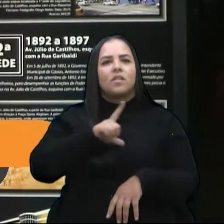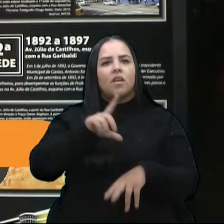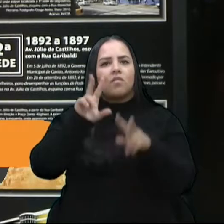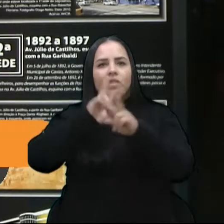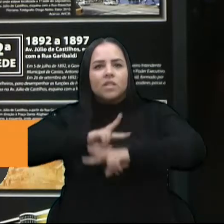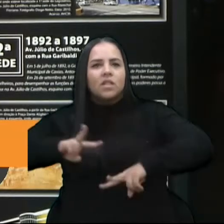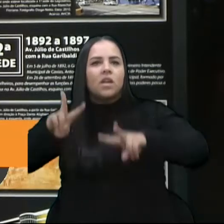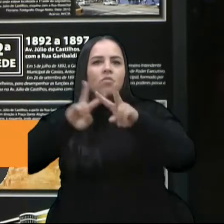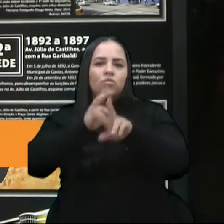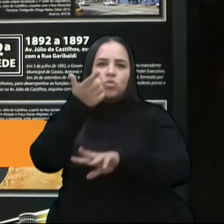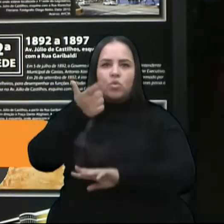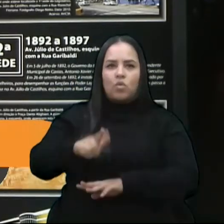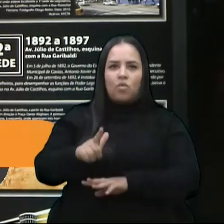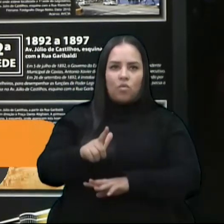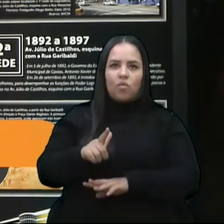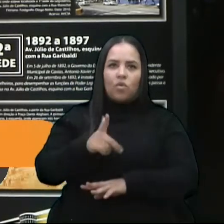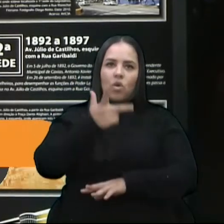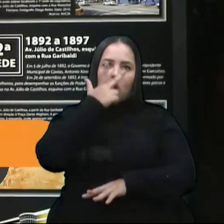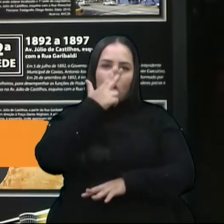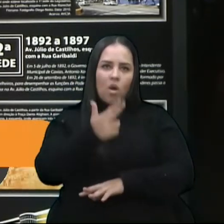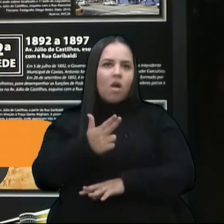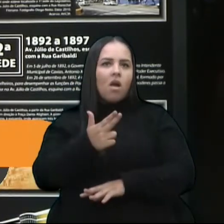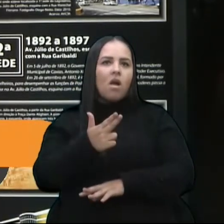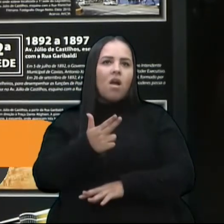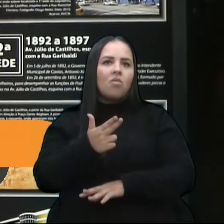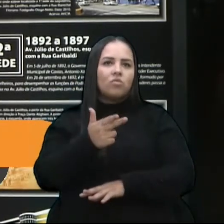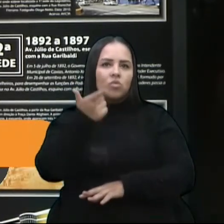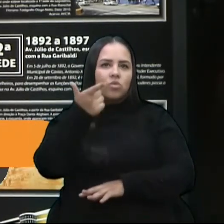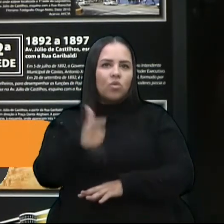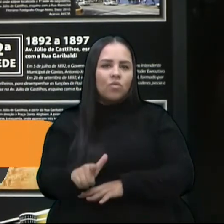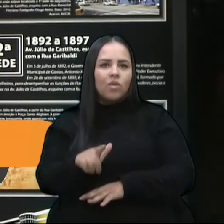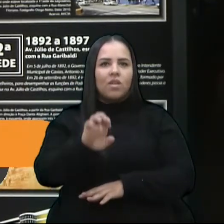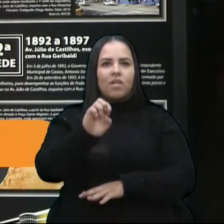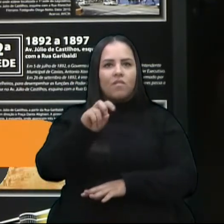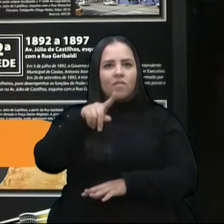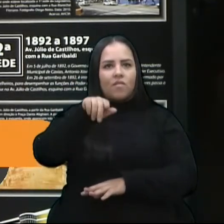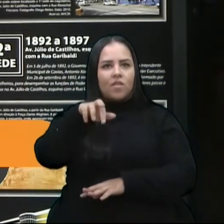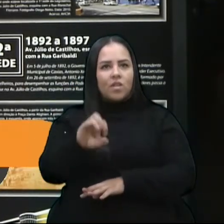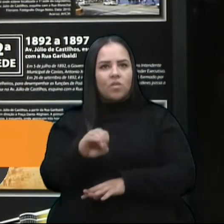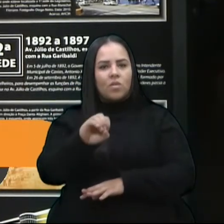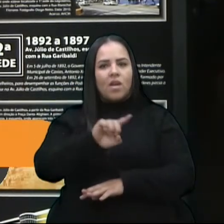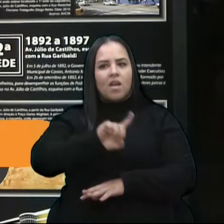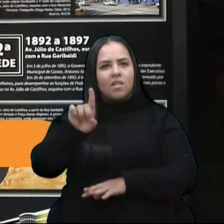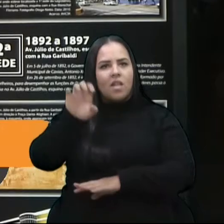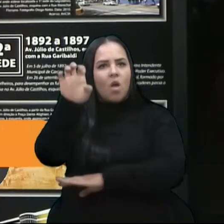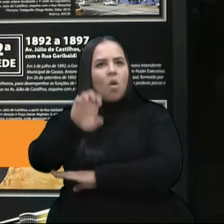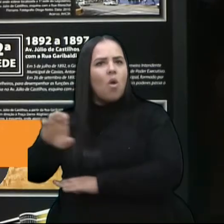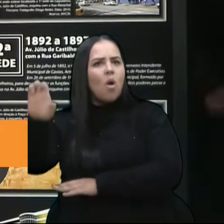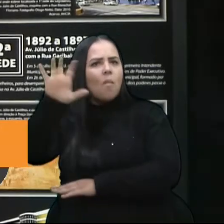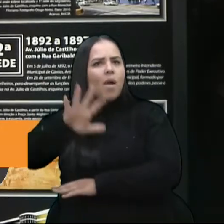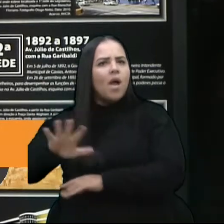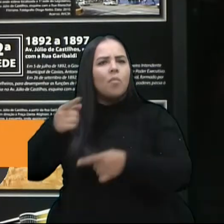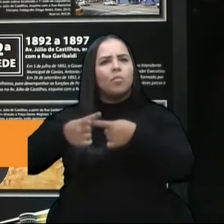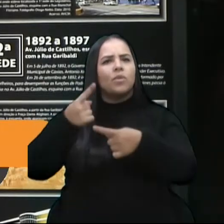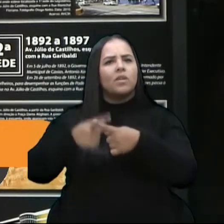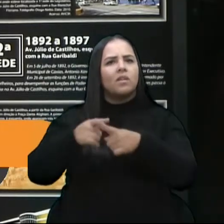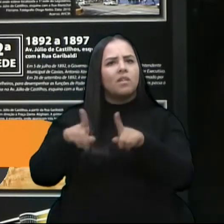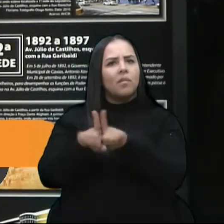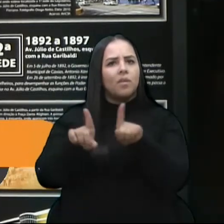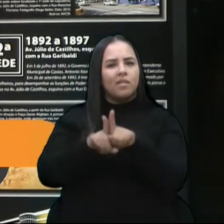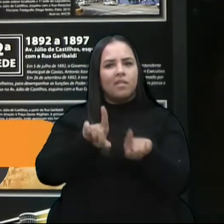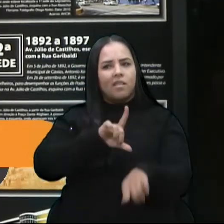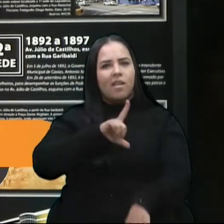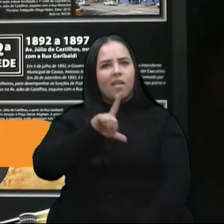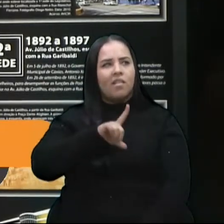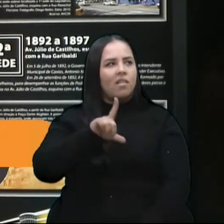repetindo a mesma colocação, para o Evandro aí no cenário europeu, porque também ele está em Milão